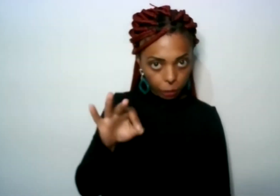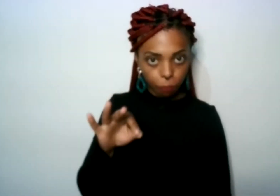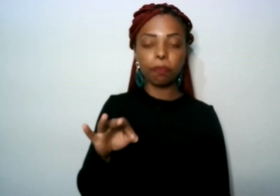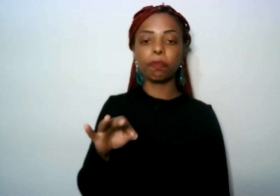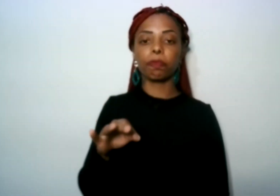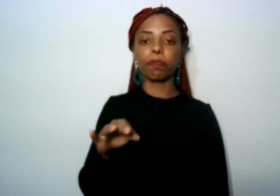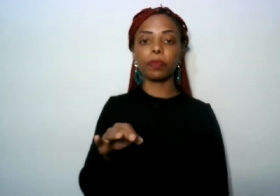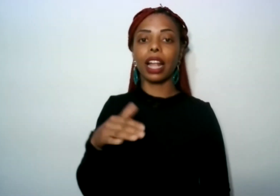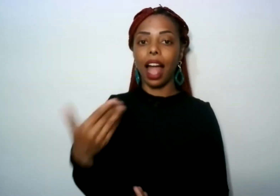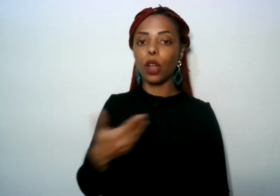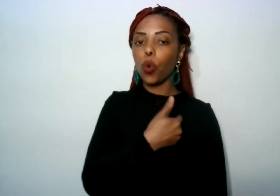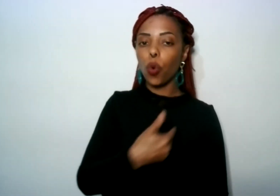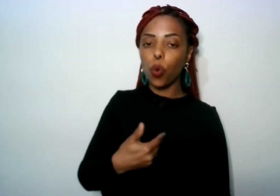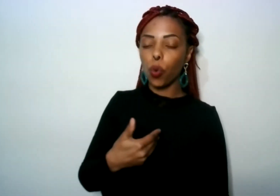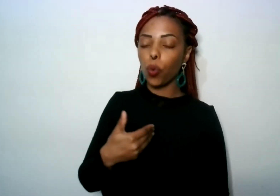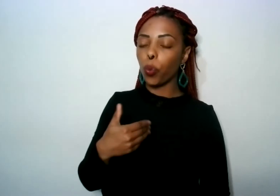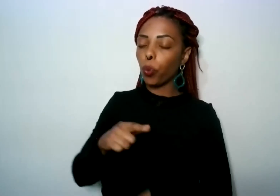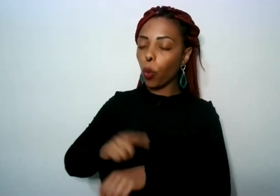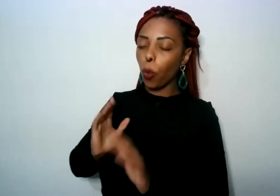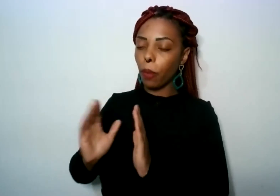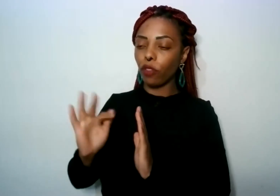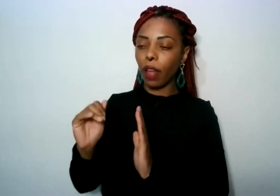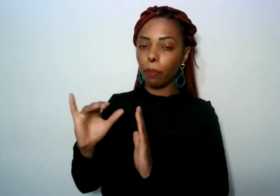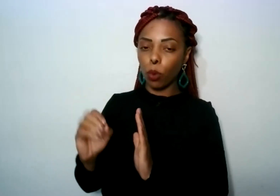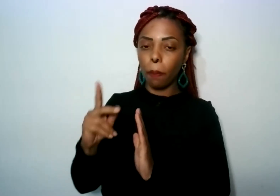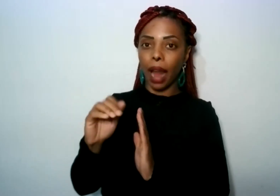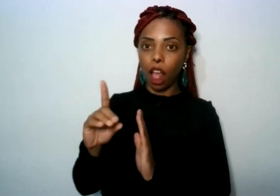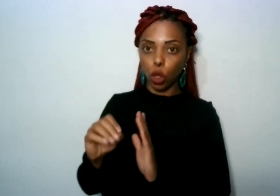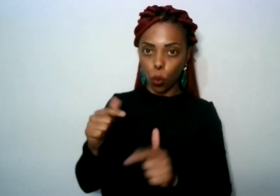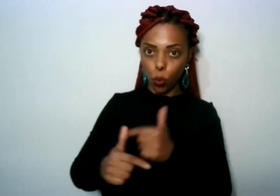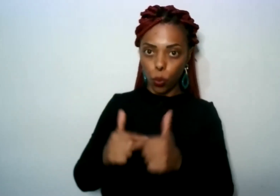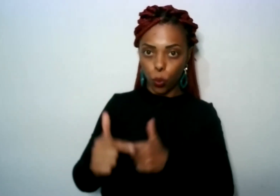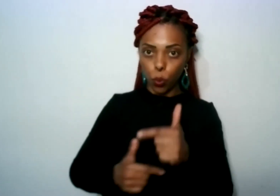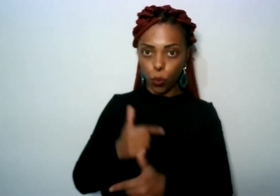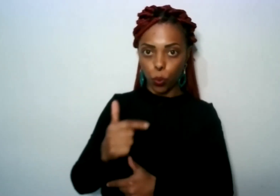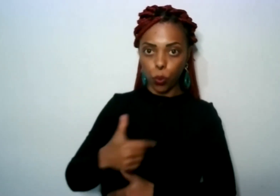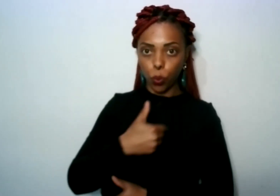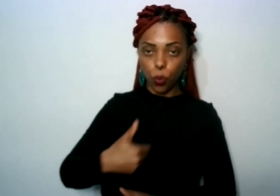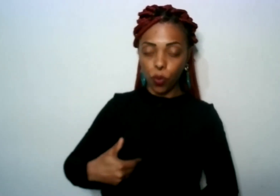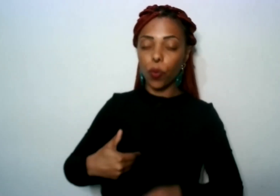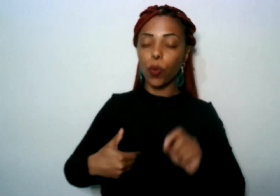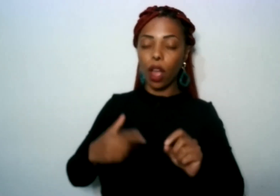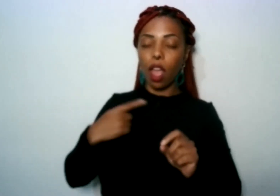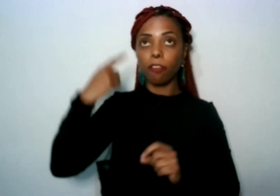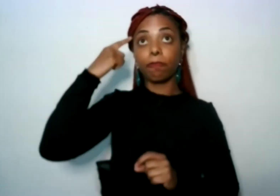o governo do Fábio Prado é o governo que elaborou a ideia da biblioteca